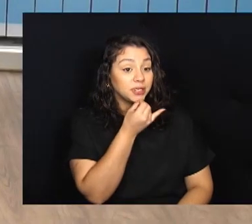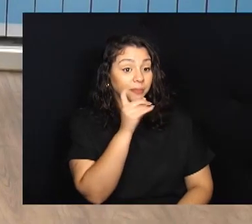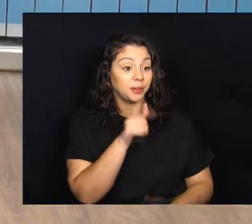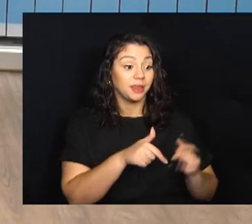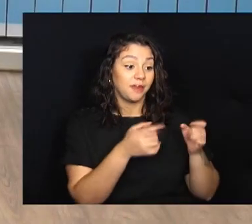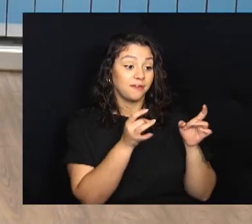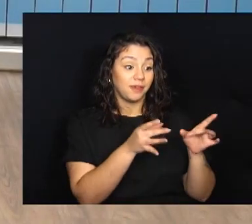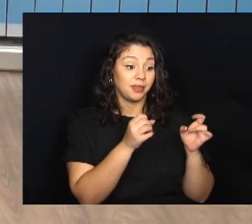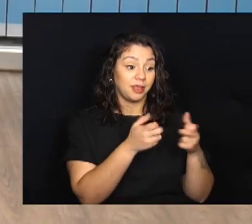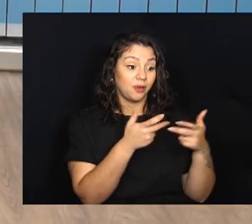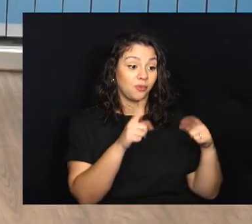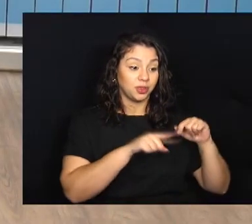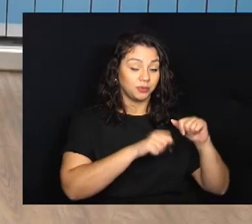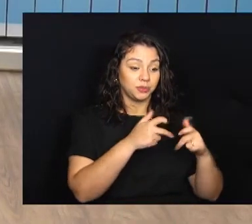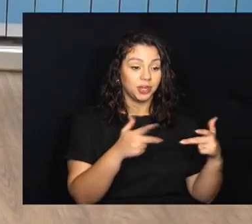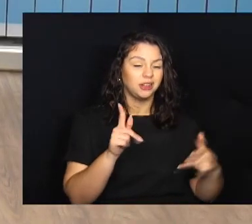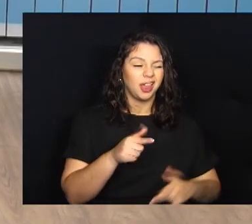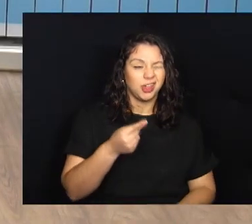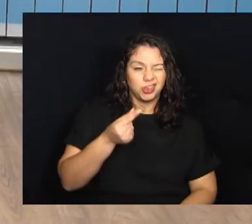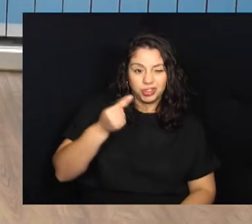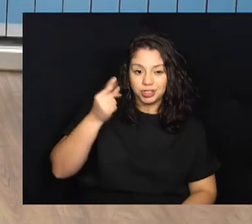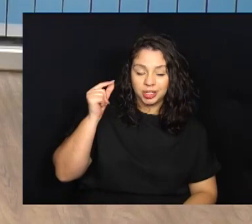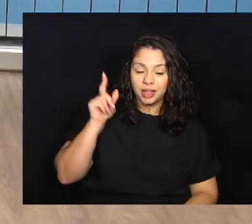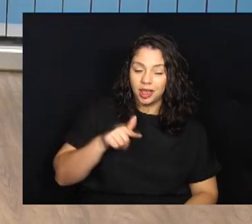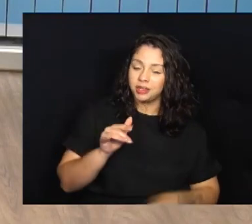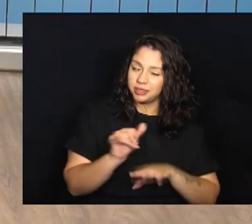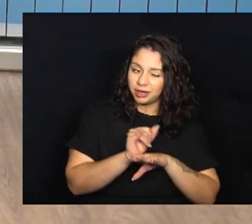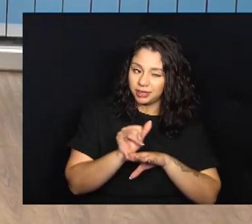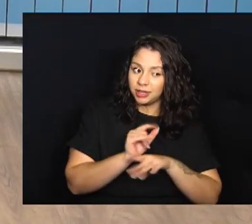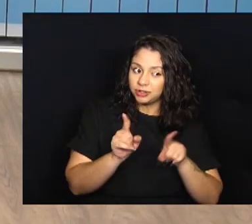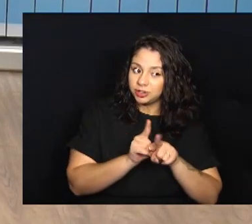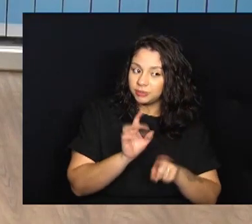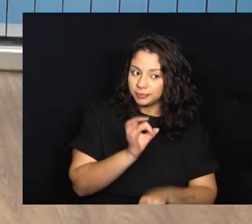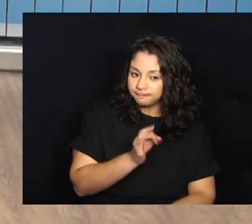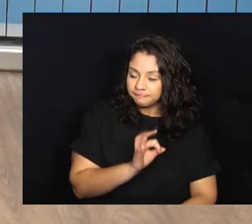em casa, antigos, é uma forma também, né, Marlon?